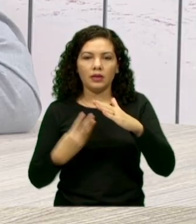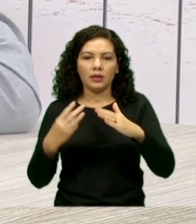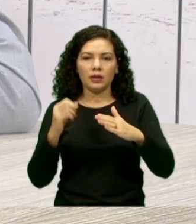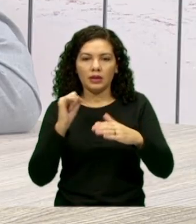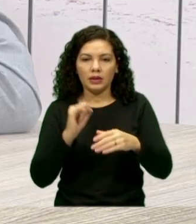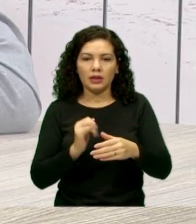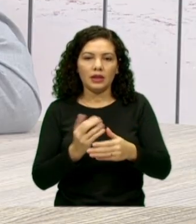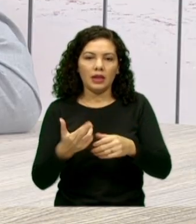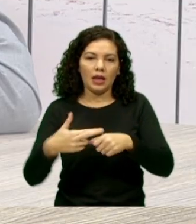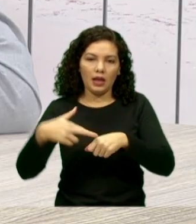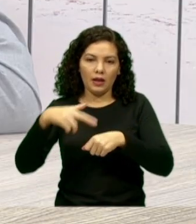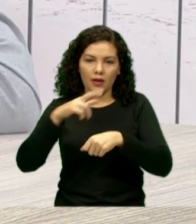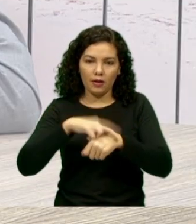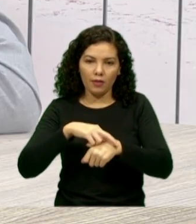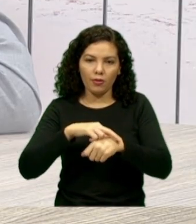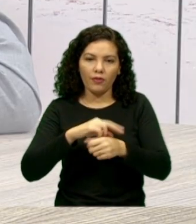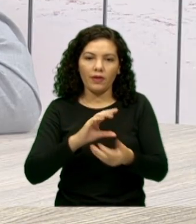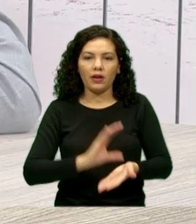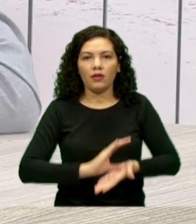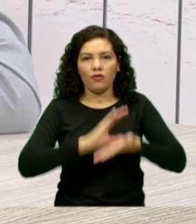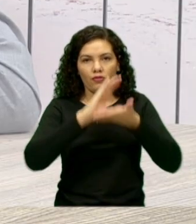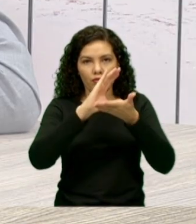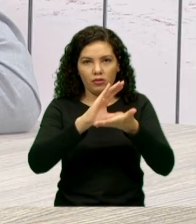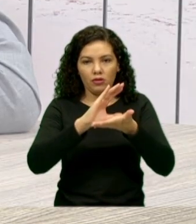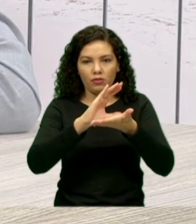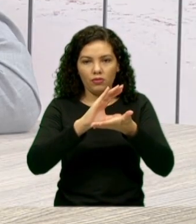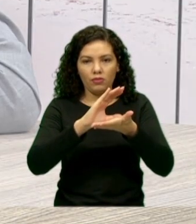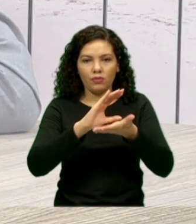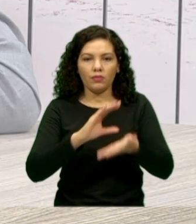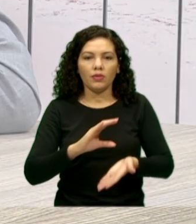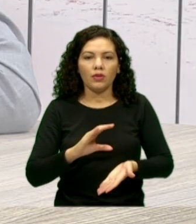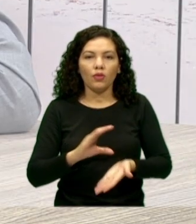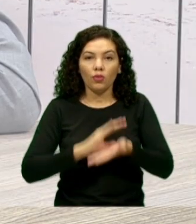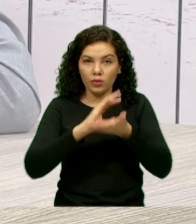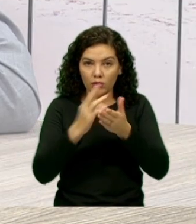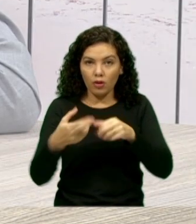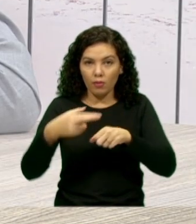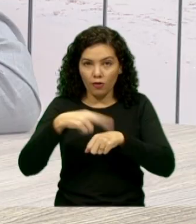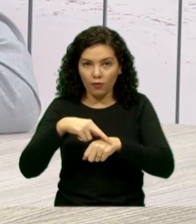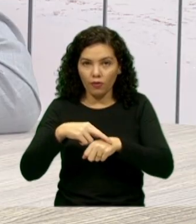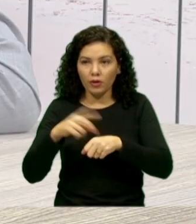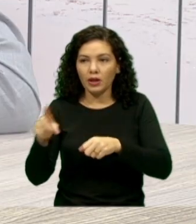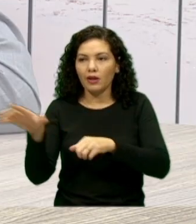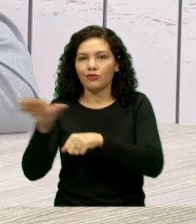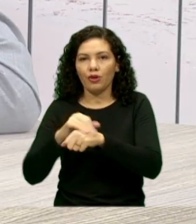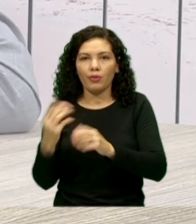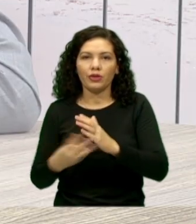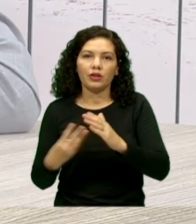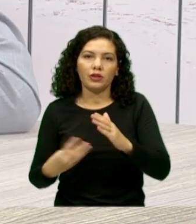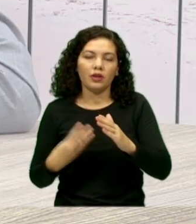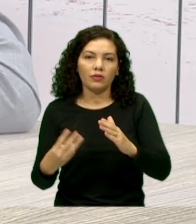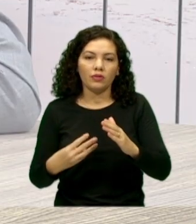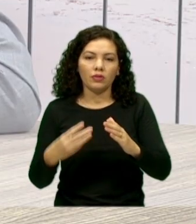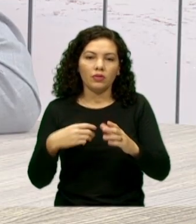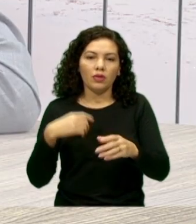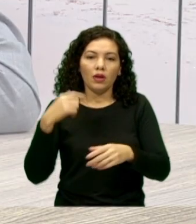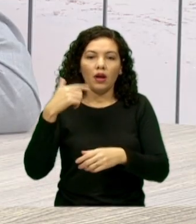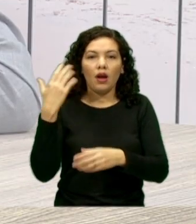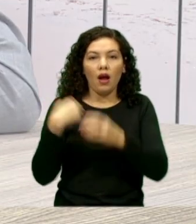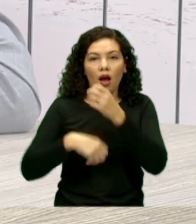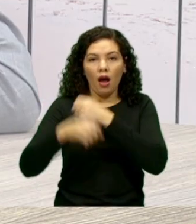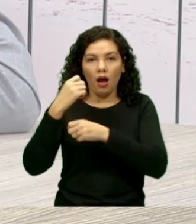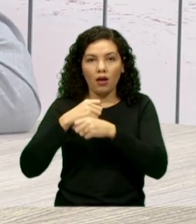ser aprovado pelo Conselho. Porque foram, todo ano, o ano passado foi